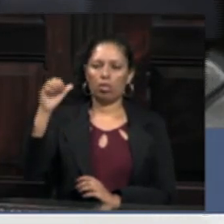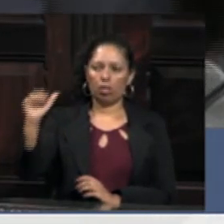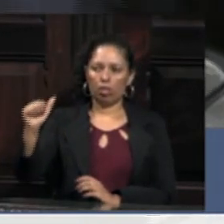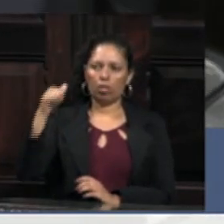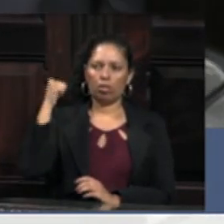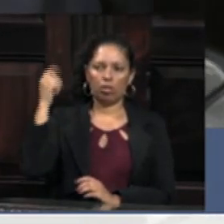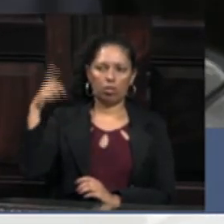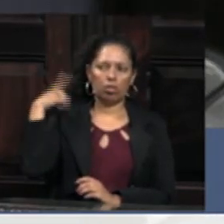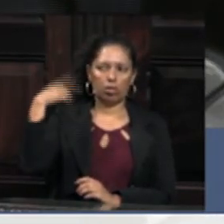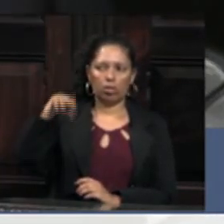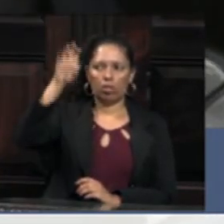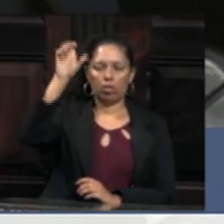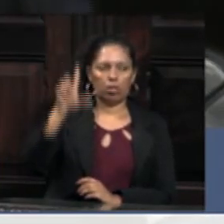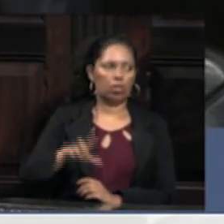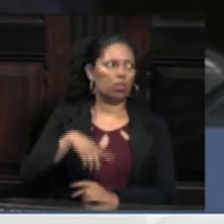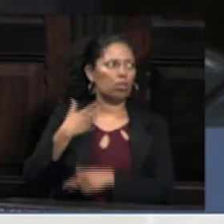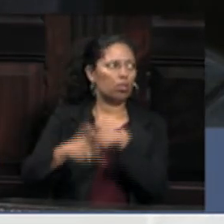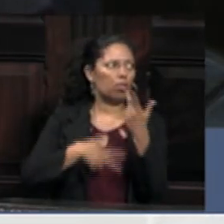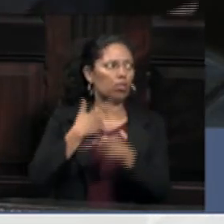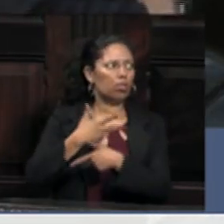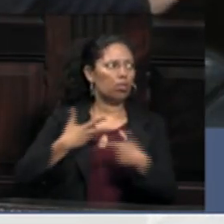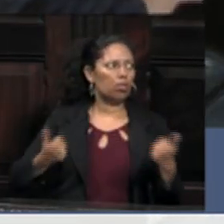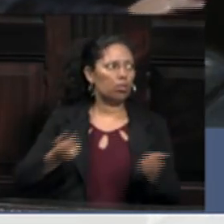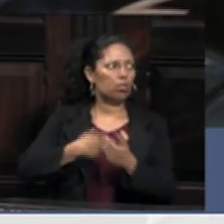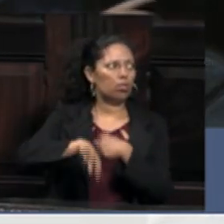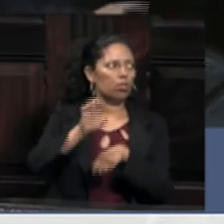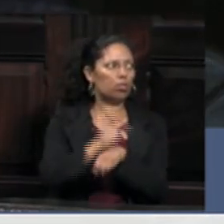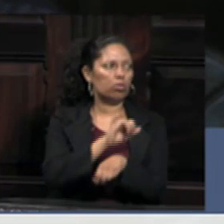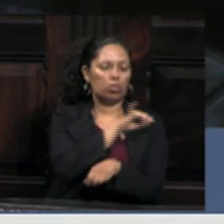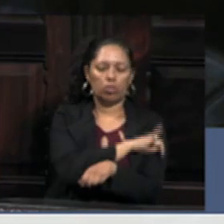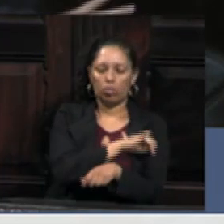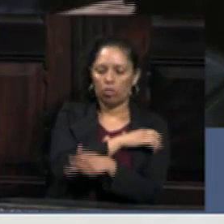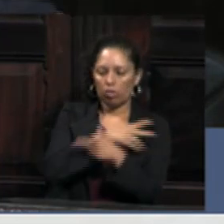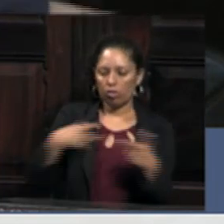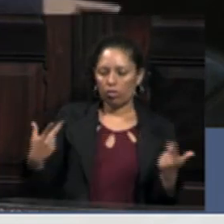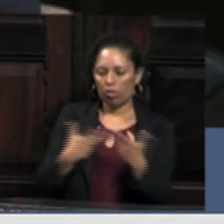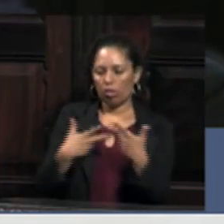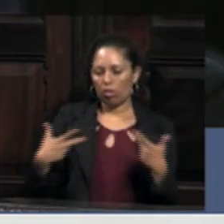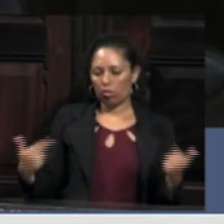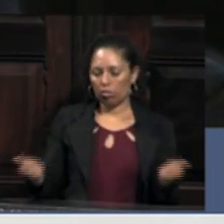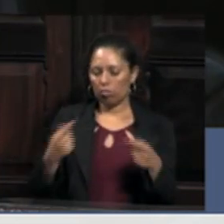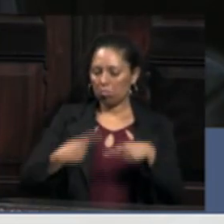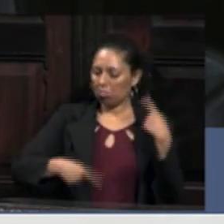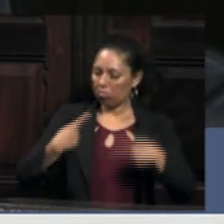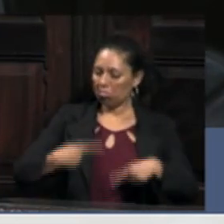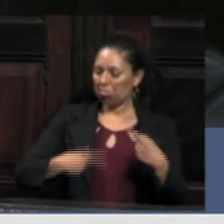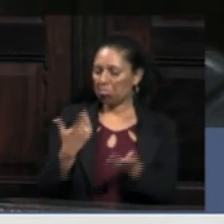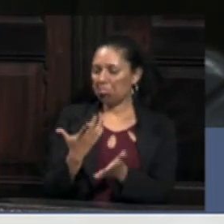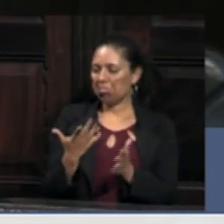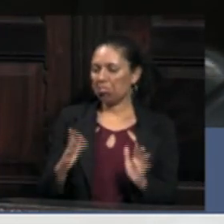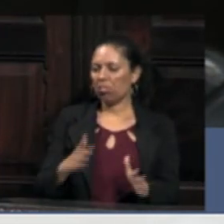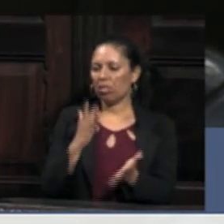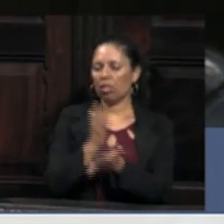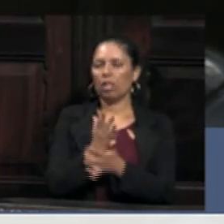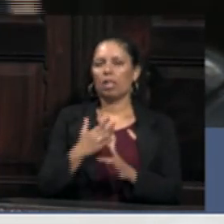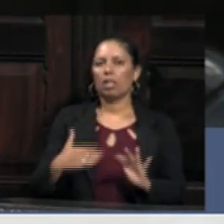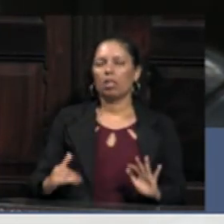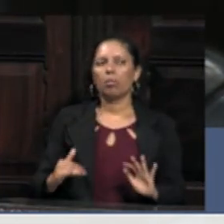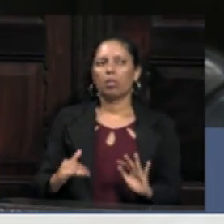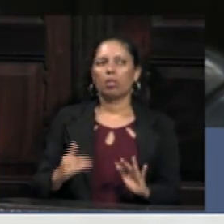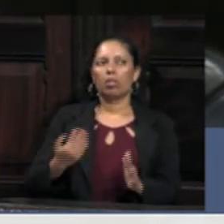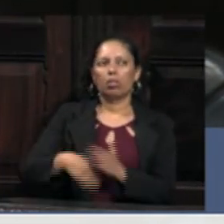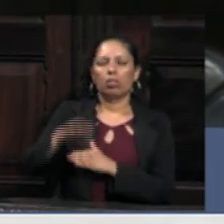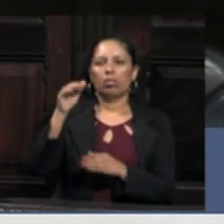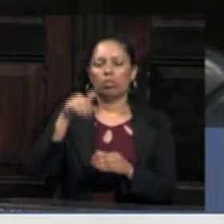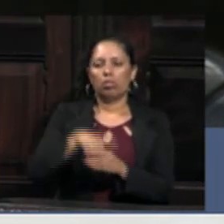que autoriza o Estado do Rio de Janeiro a utilizar o Sistema de Informação Geográfica e dá outras providências. Em discussão, não havendo que queira discutir, encerra a discussão.